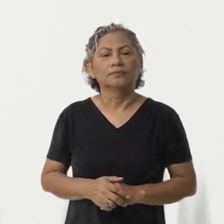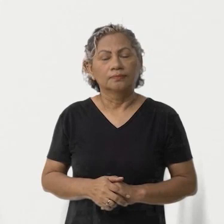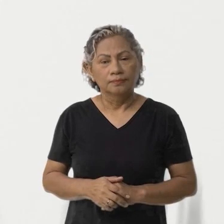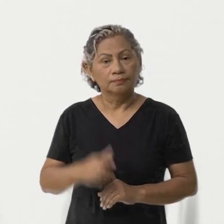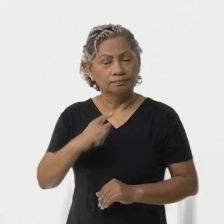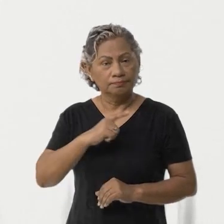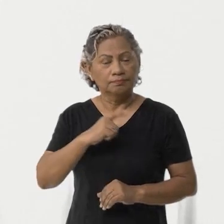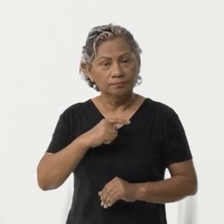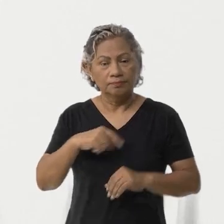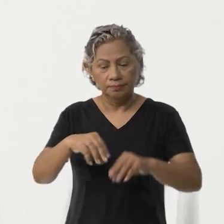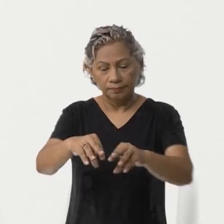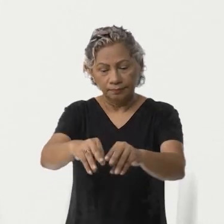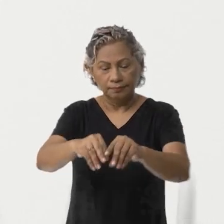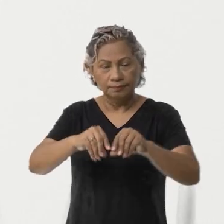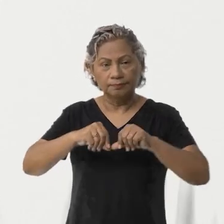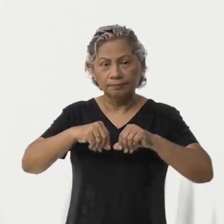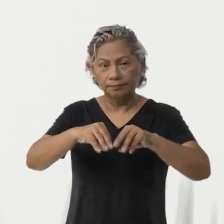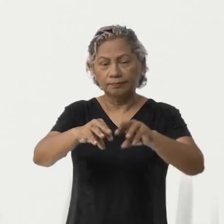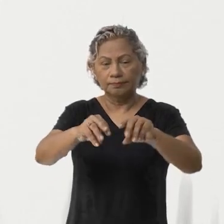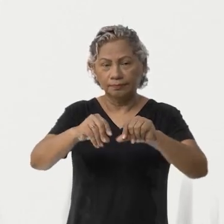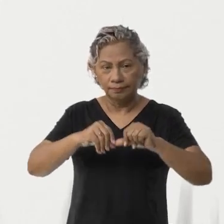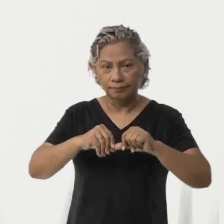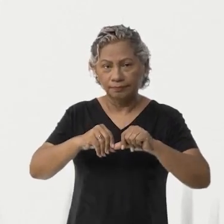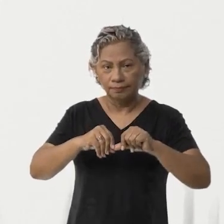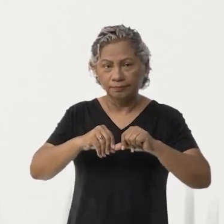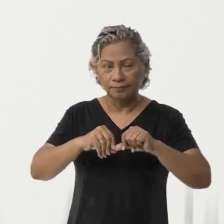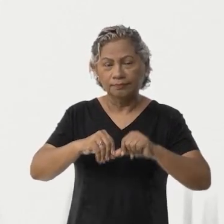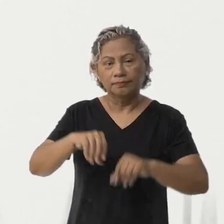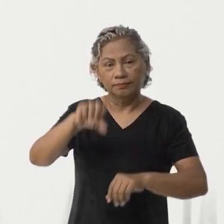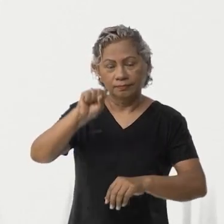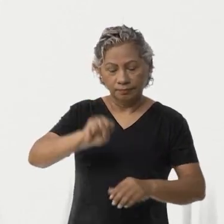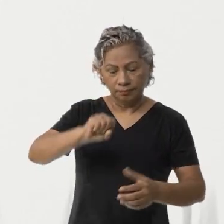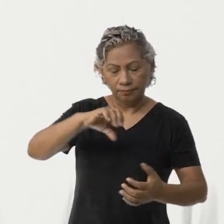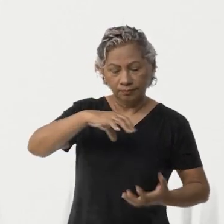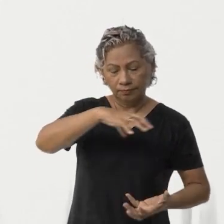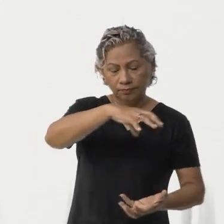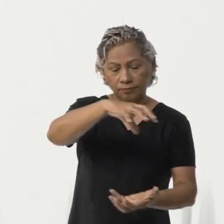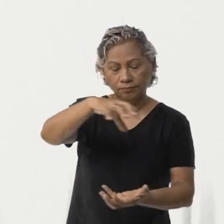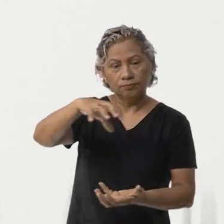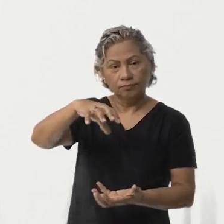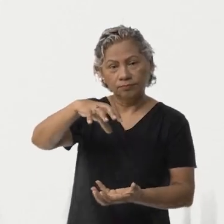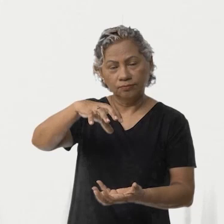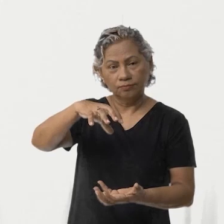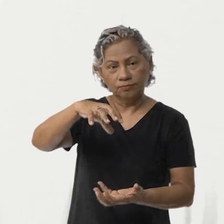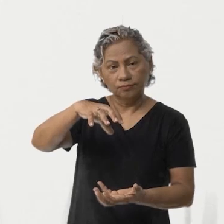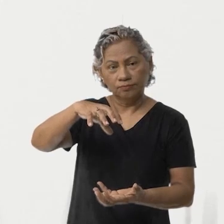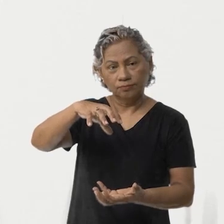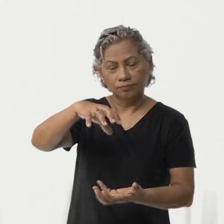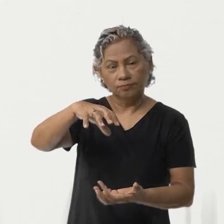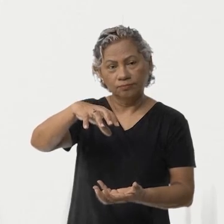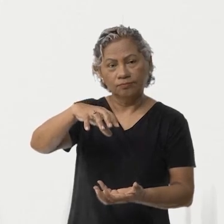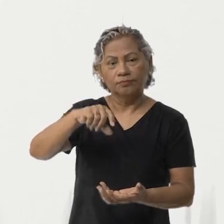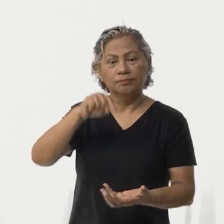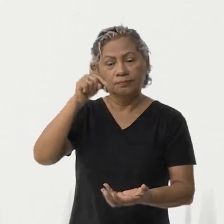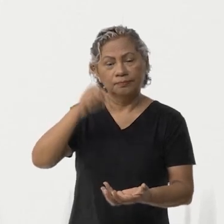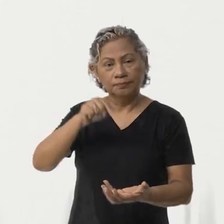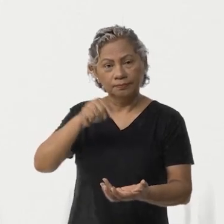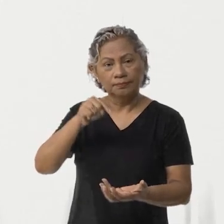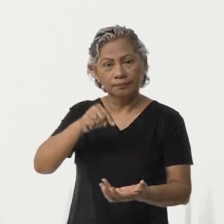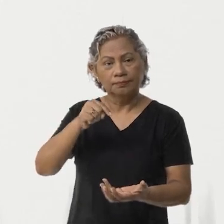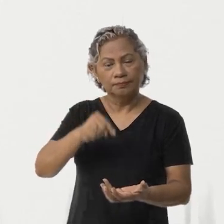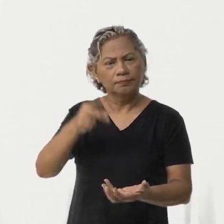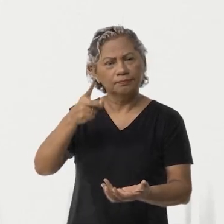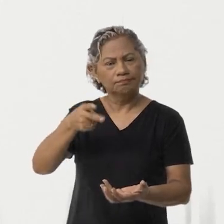Então, o Brasil também vai ter terras na zona temperada do sul. E isso faz com que o Brasil apresente, como a gente